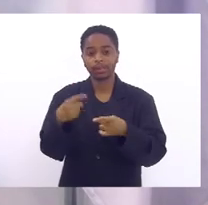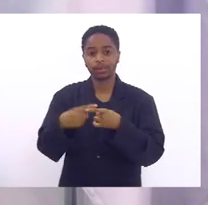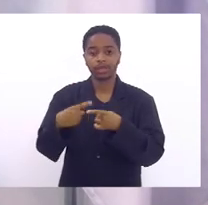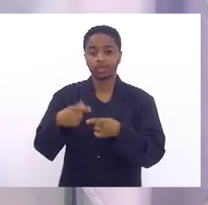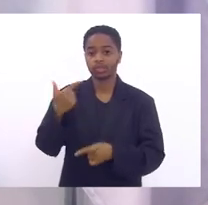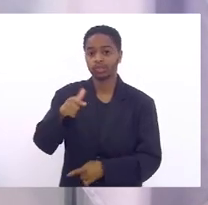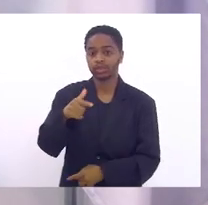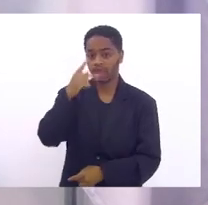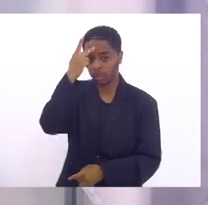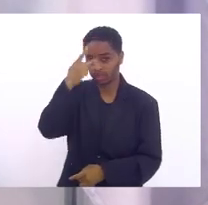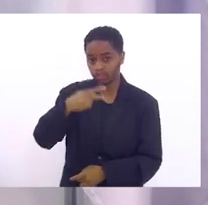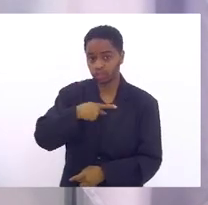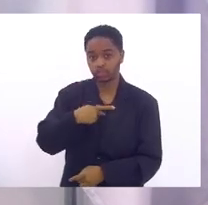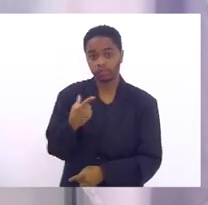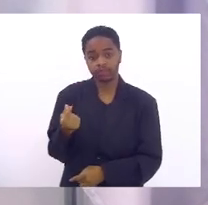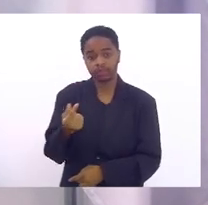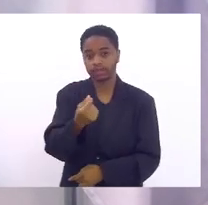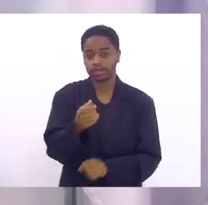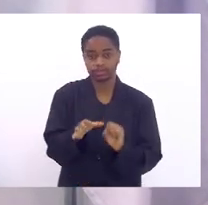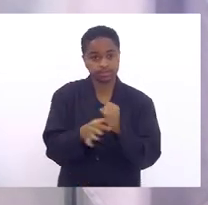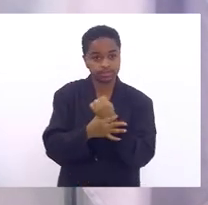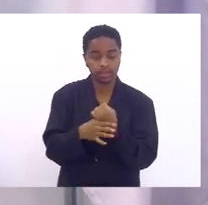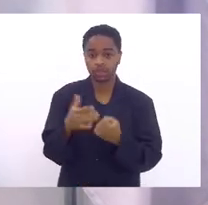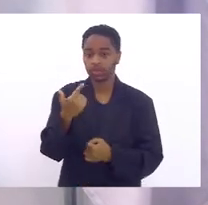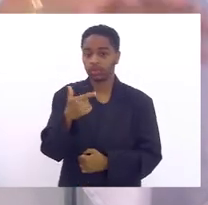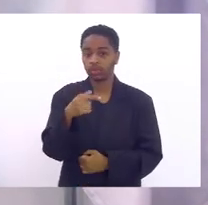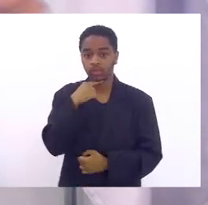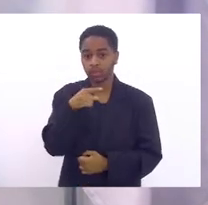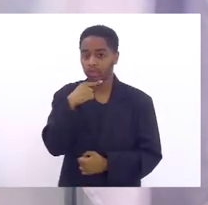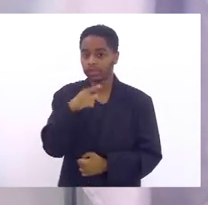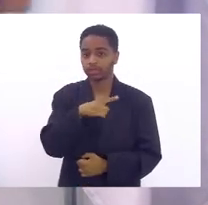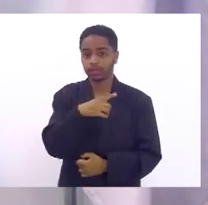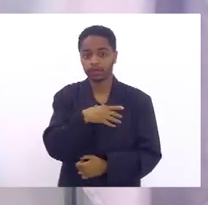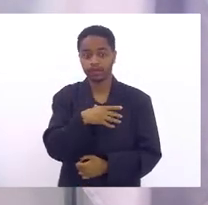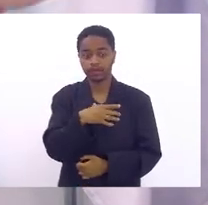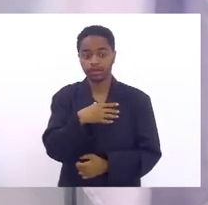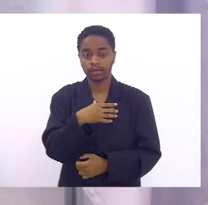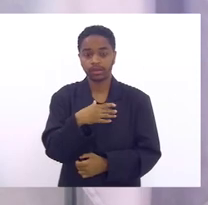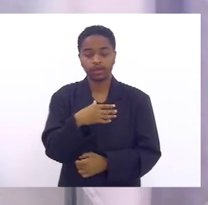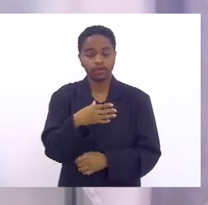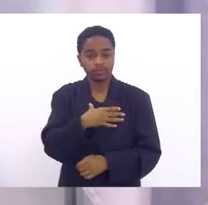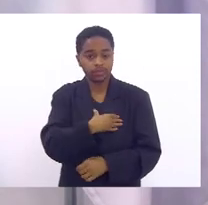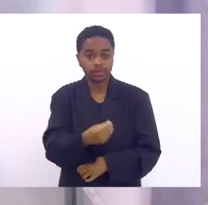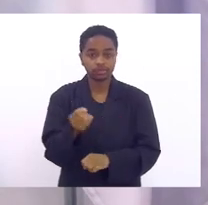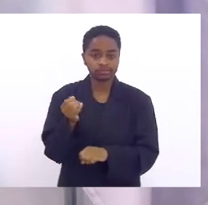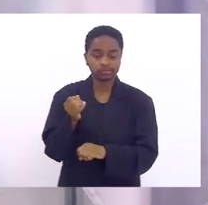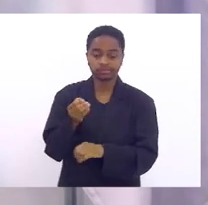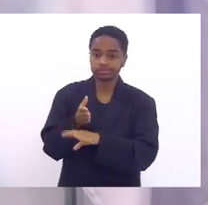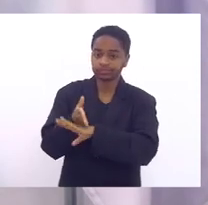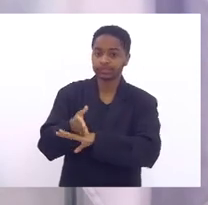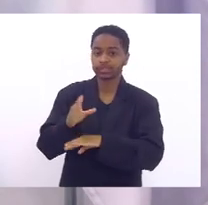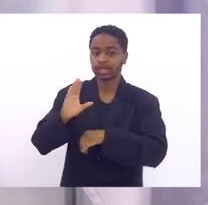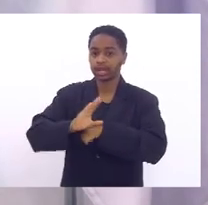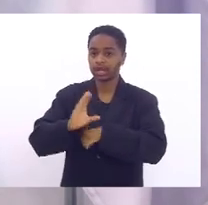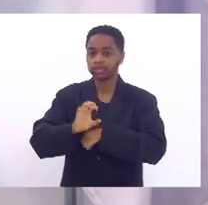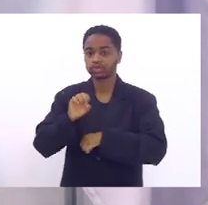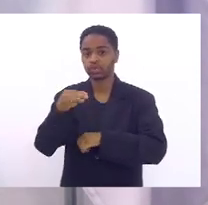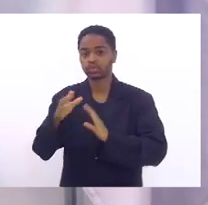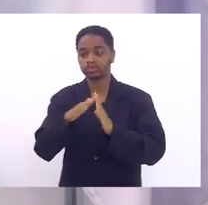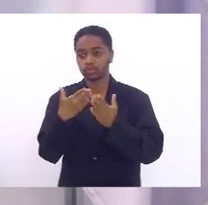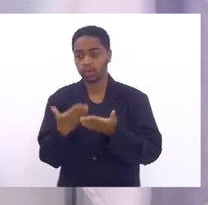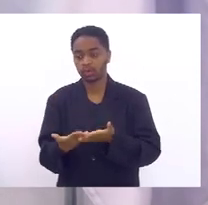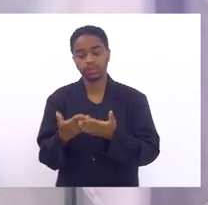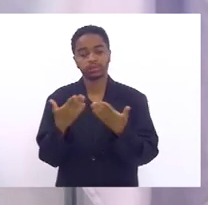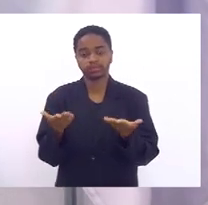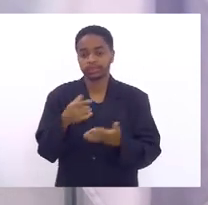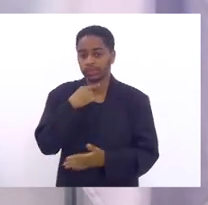financeira garantida ela não teve a possibilidade de ter seu filho numa creche numa escola de de maneira a assegurar